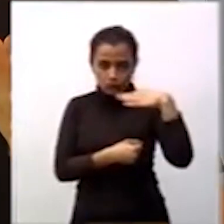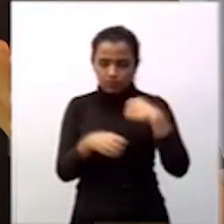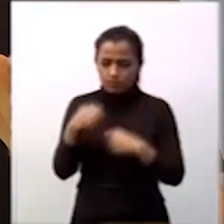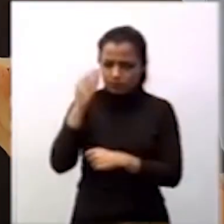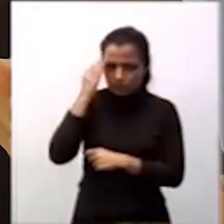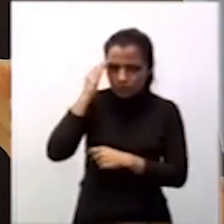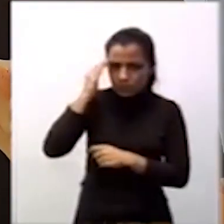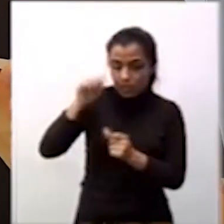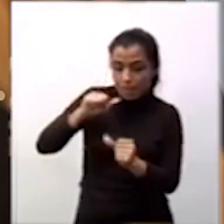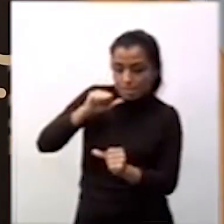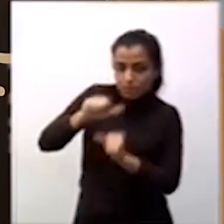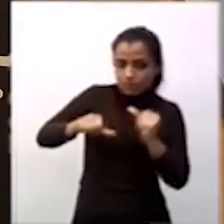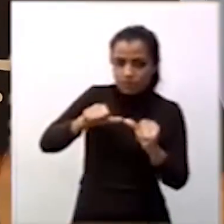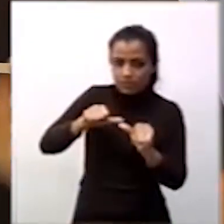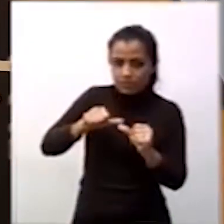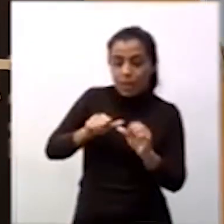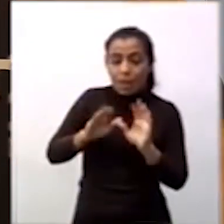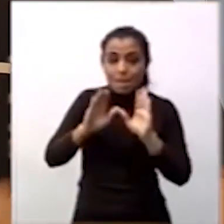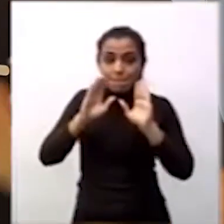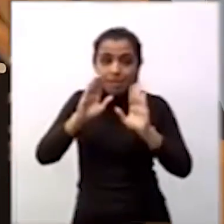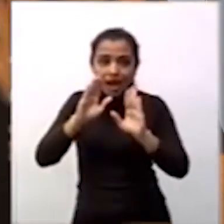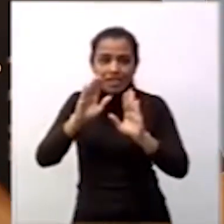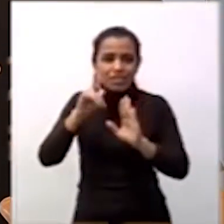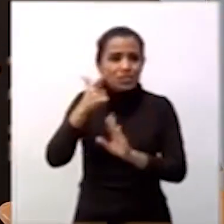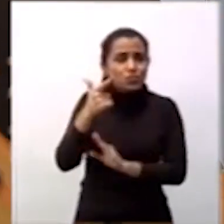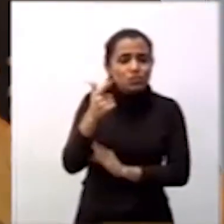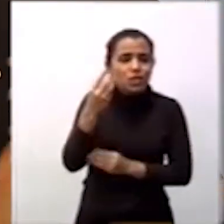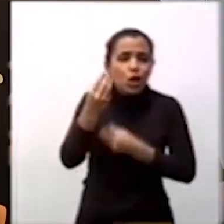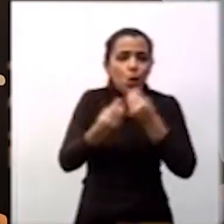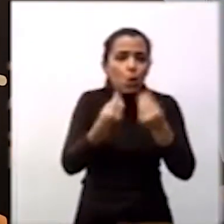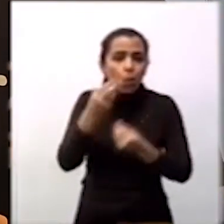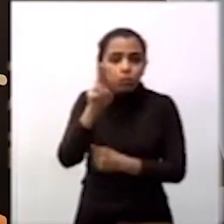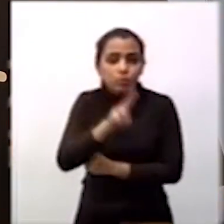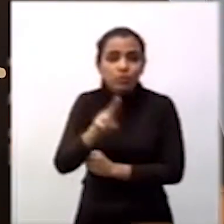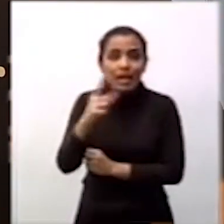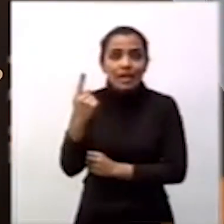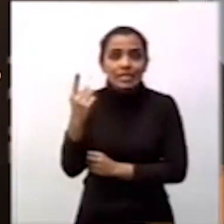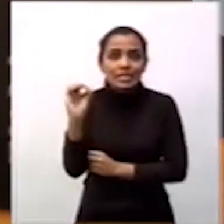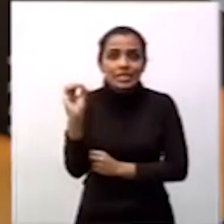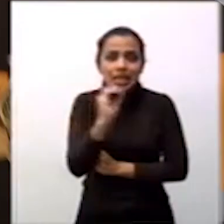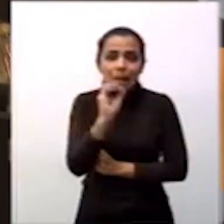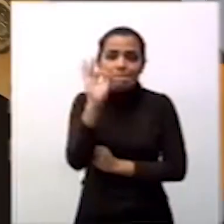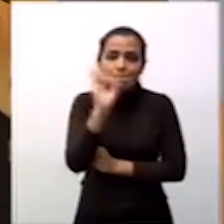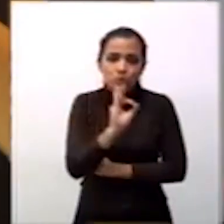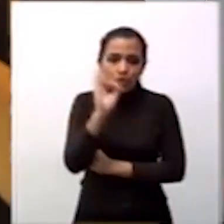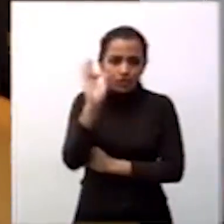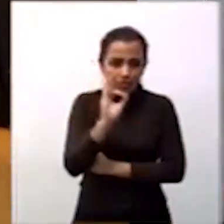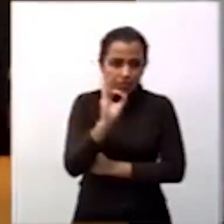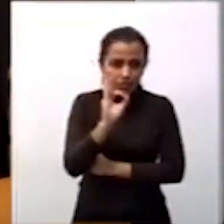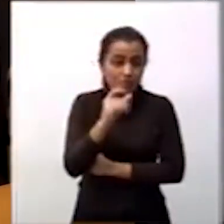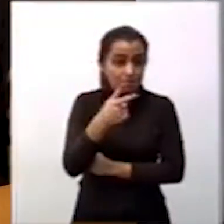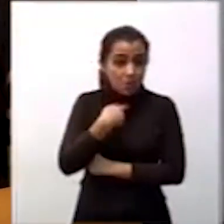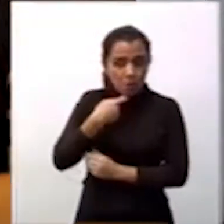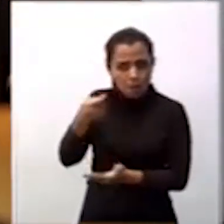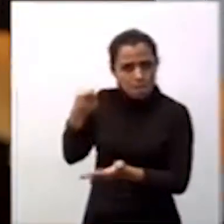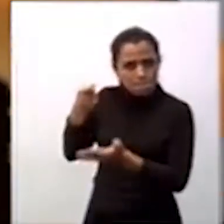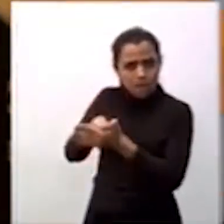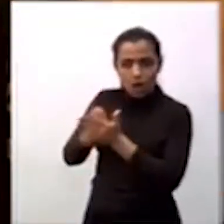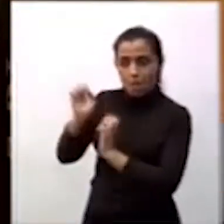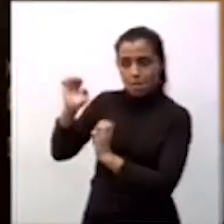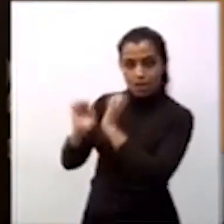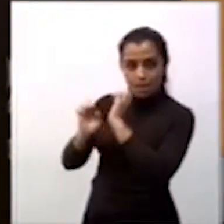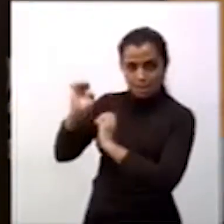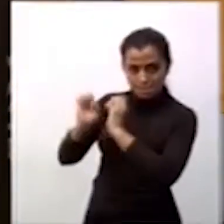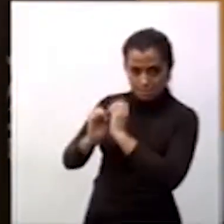elétrica em energia luminosa, não existe um rendimento de 100%, ou seja, eu pago para a companhia de energia elétrica,